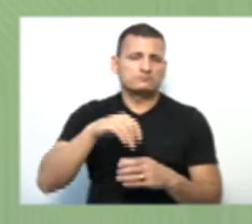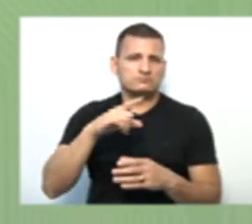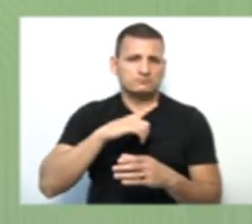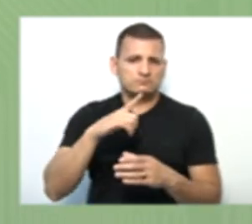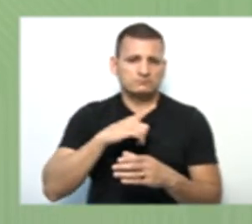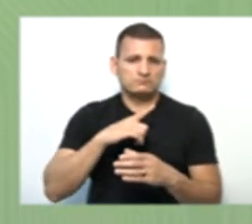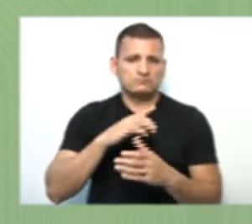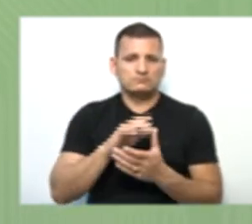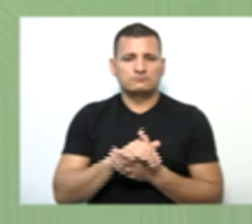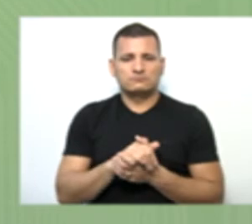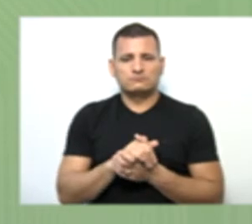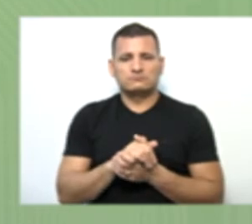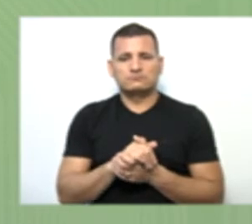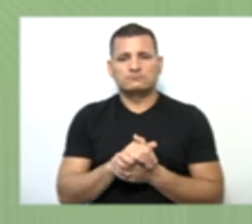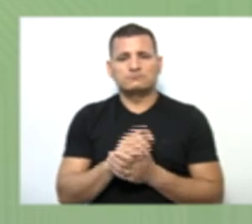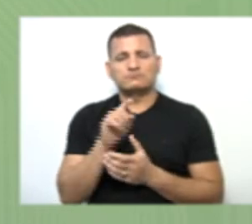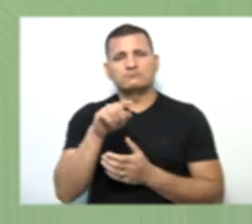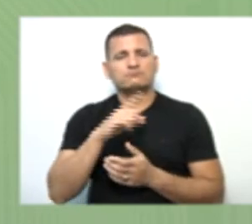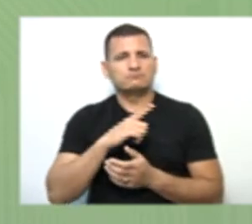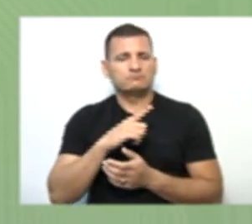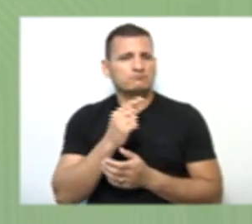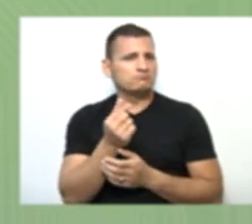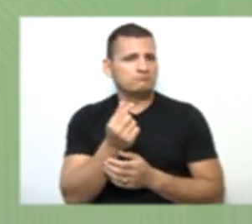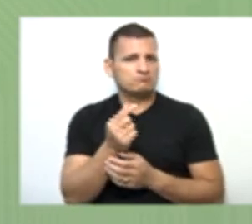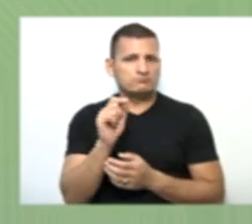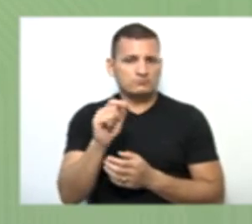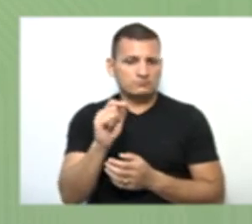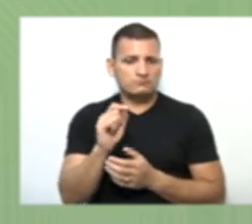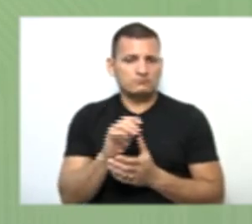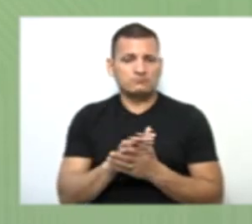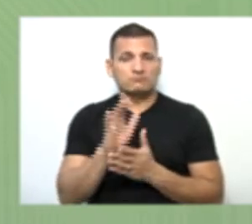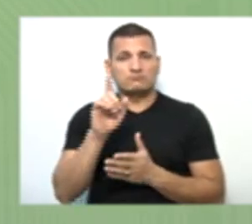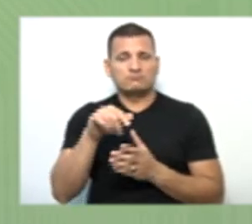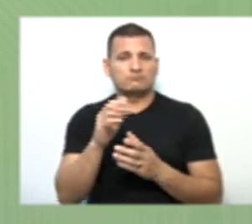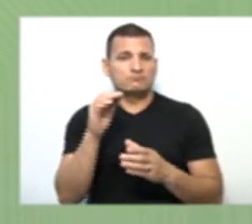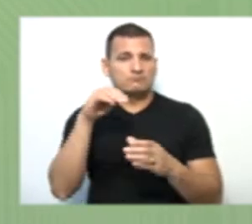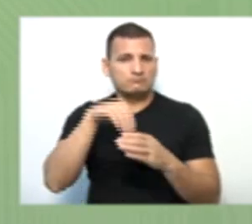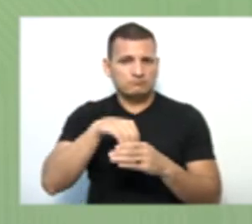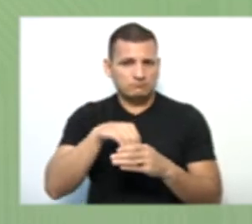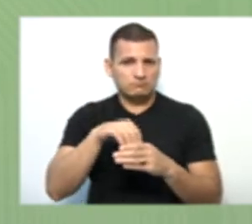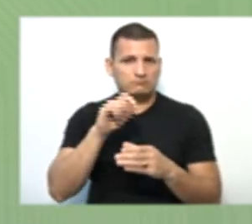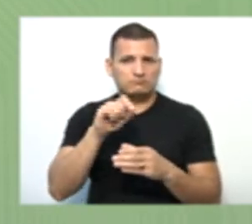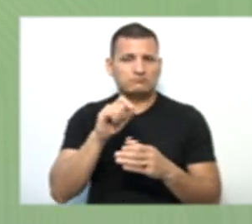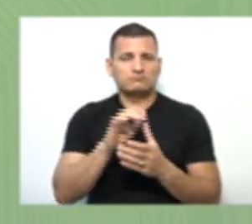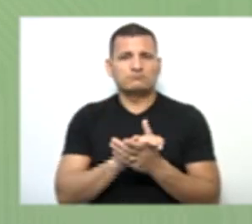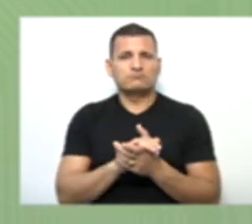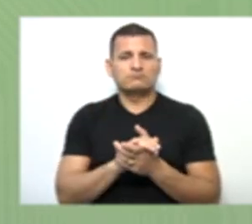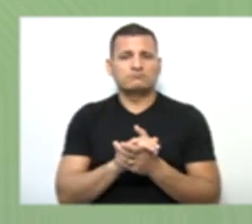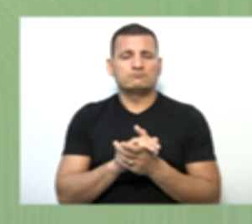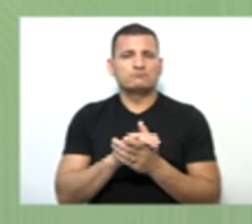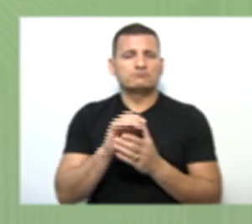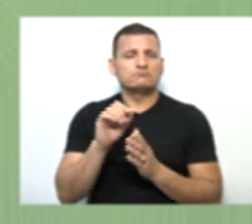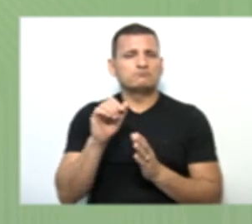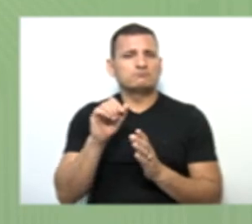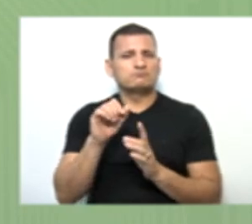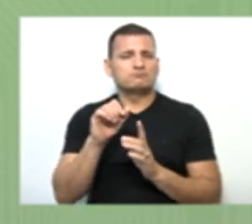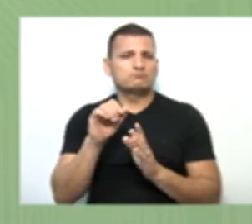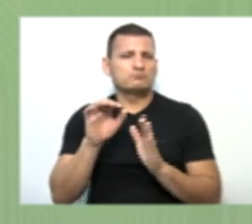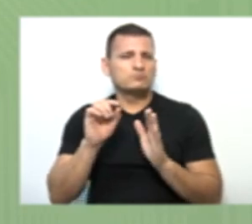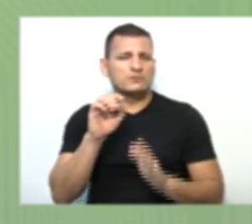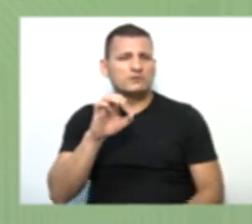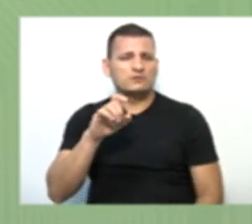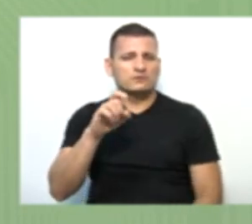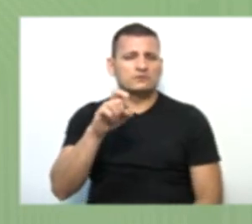circulante abriga valores cuja realização será dentro do exercício social seguinte. O que